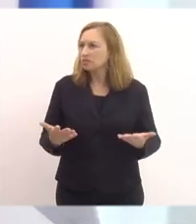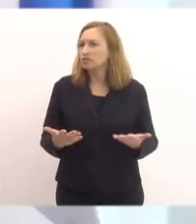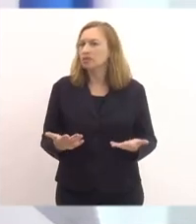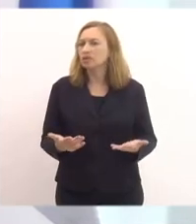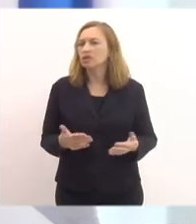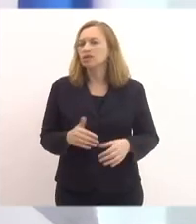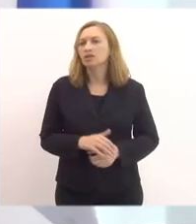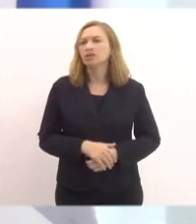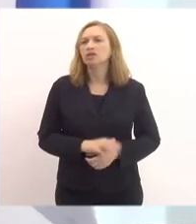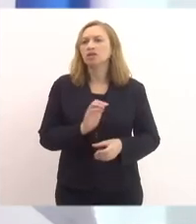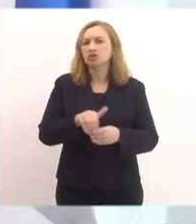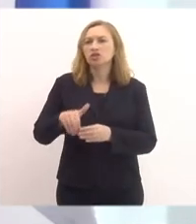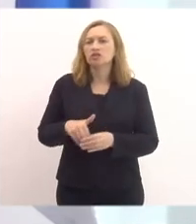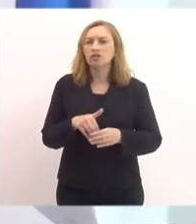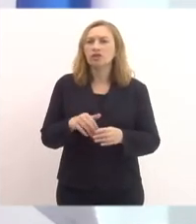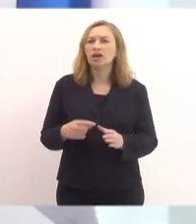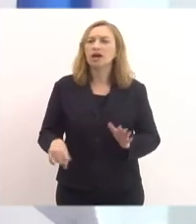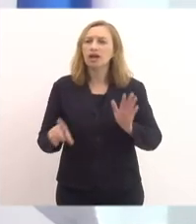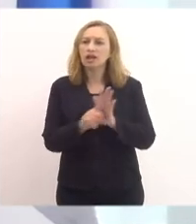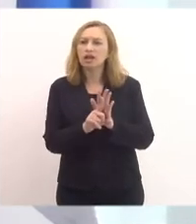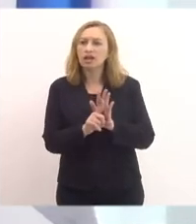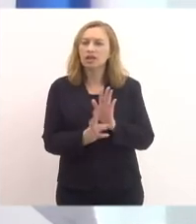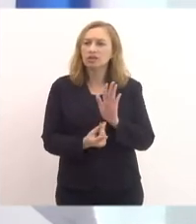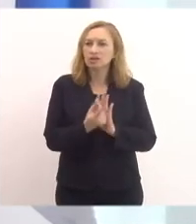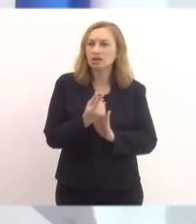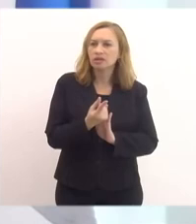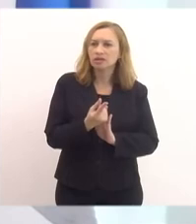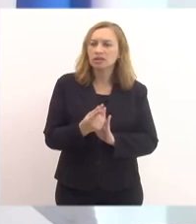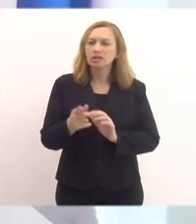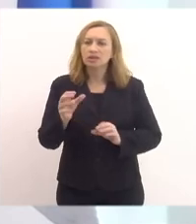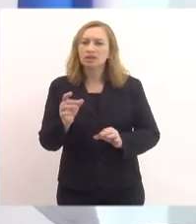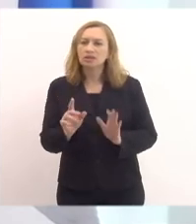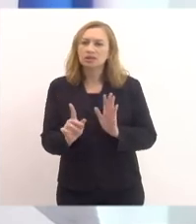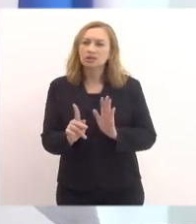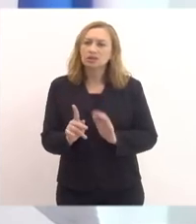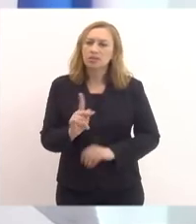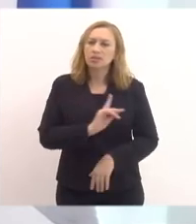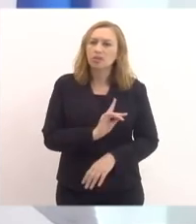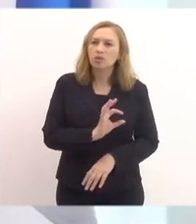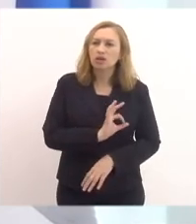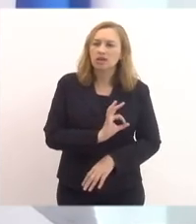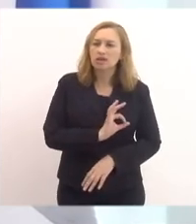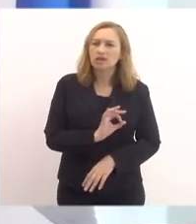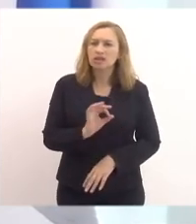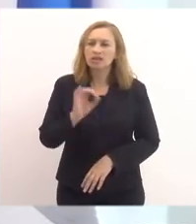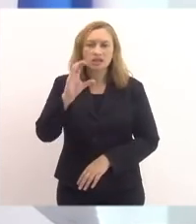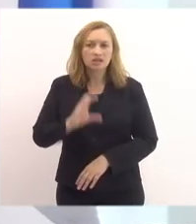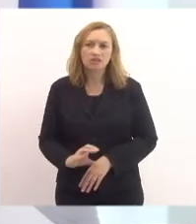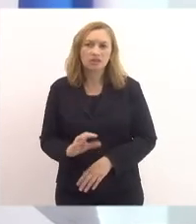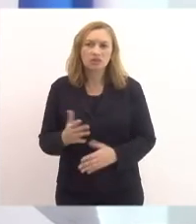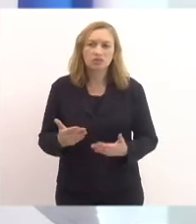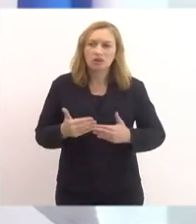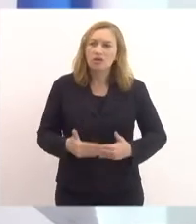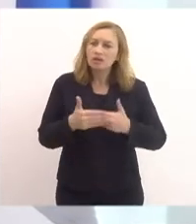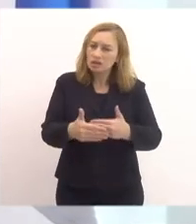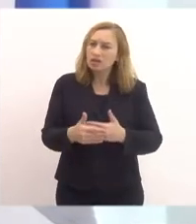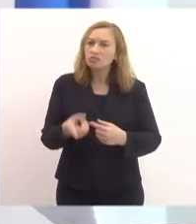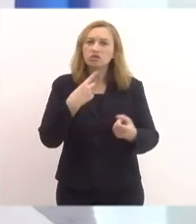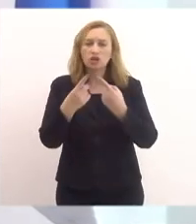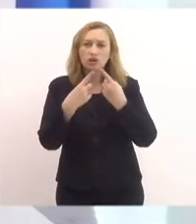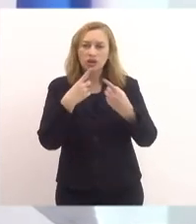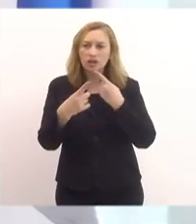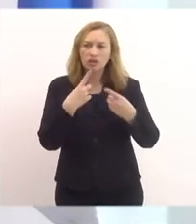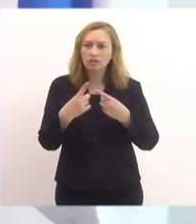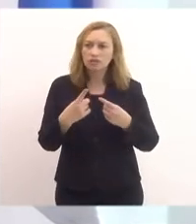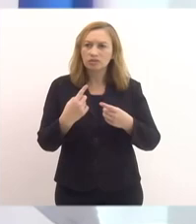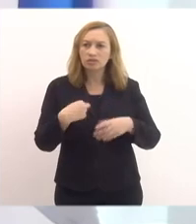vota a Lei Orgânica da Polícia Civil num texto 95% consensual. Avançamos muito dialogando. Botamos